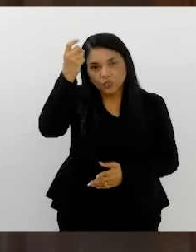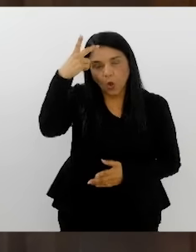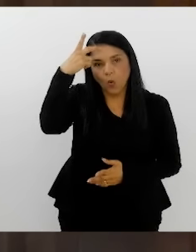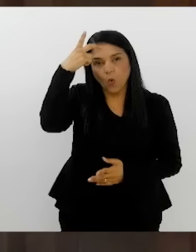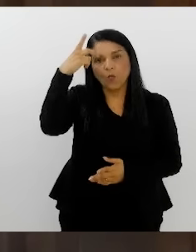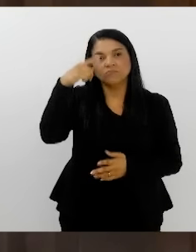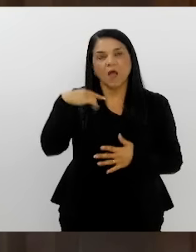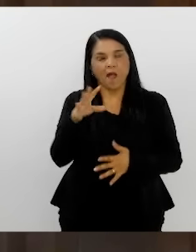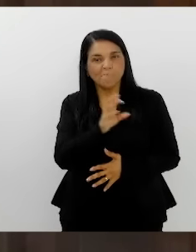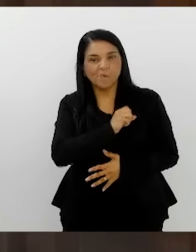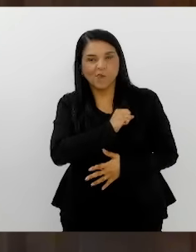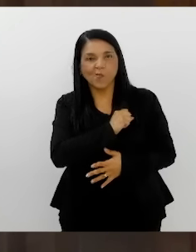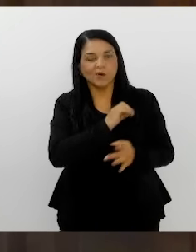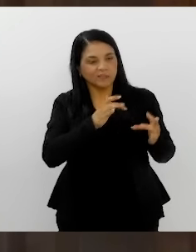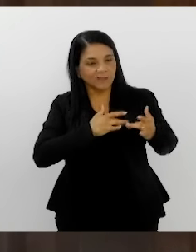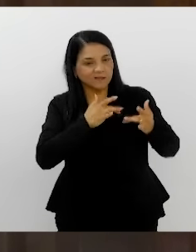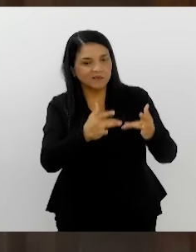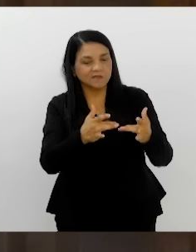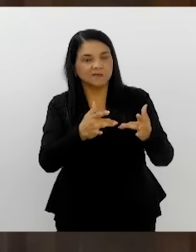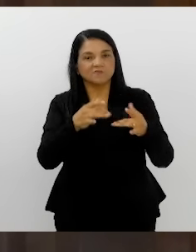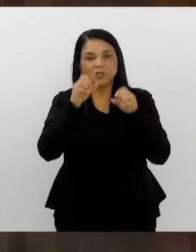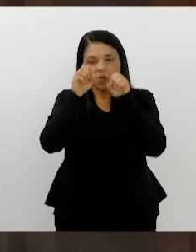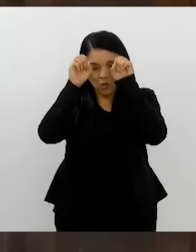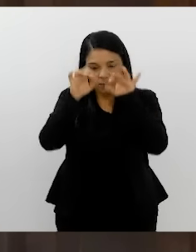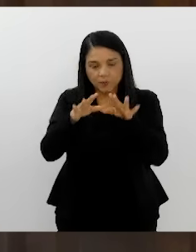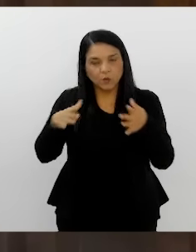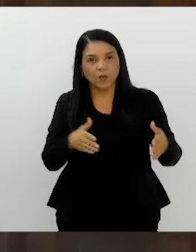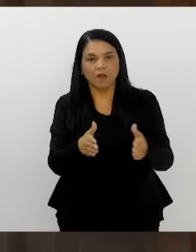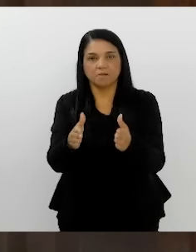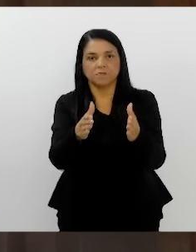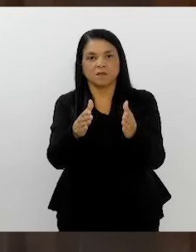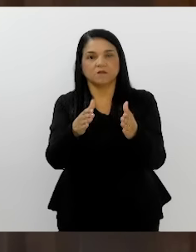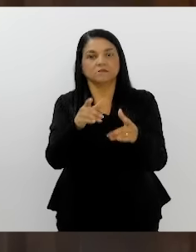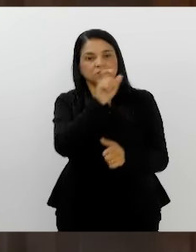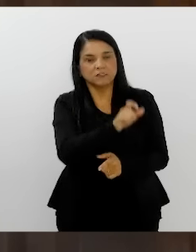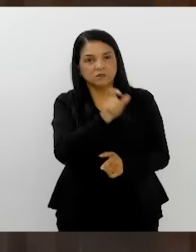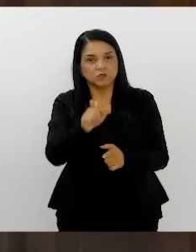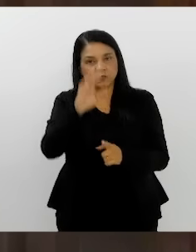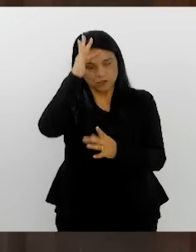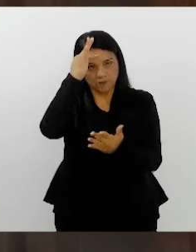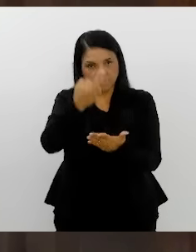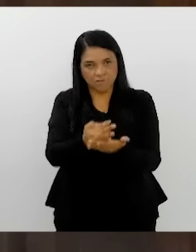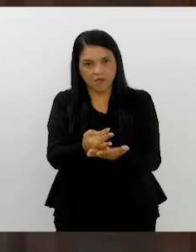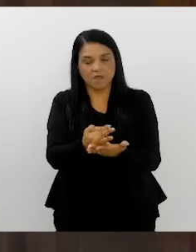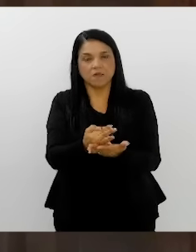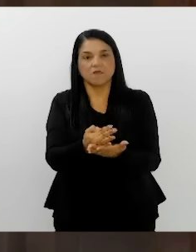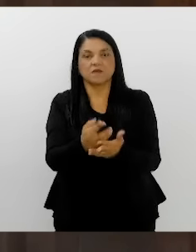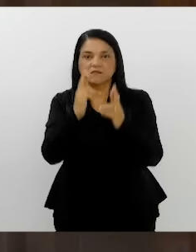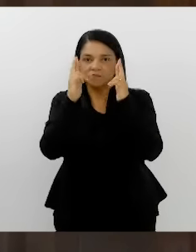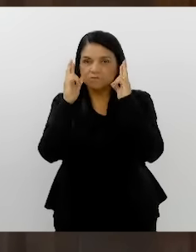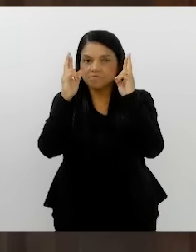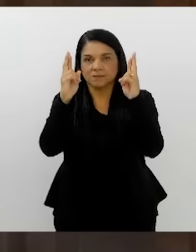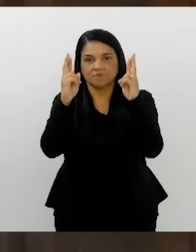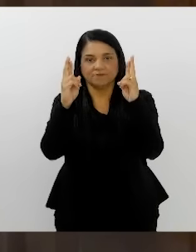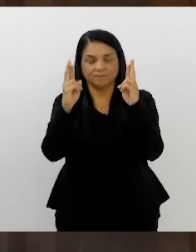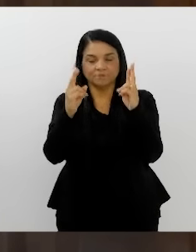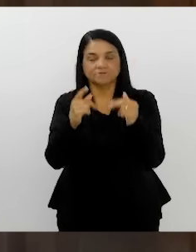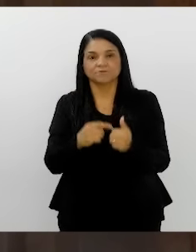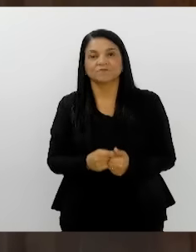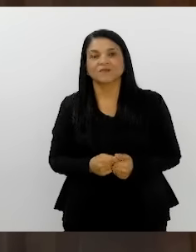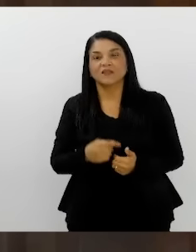e dedicação, iluminando sempre os caminhos daqueles que buscam a fé e a esperança. Deputado, já